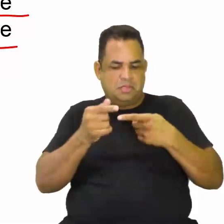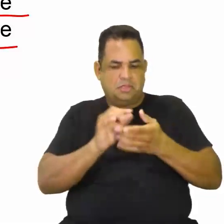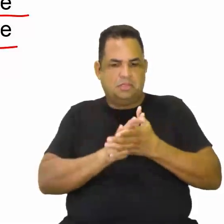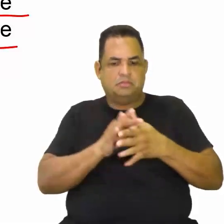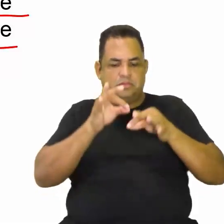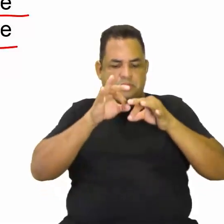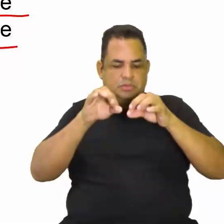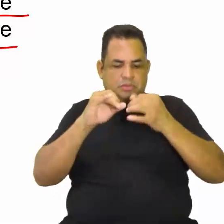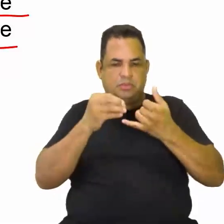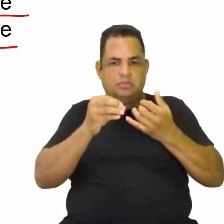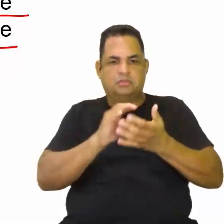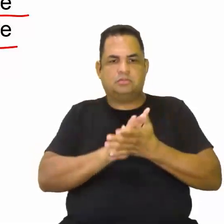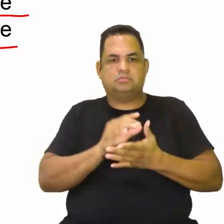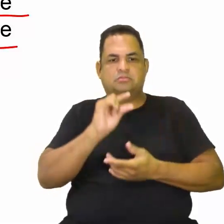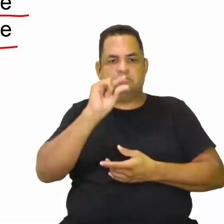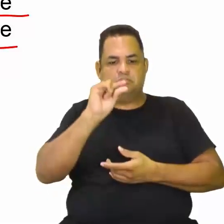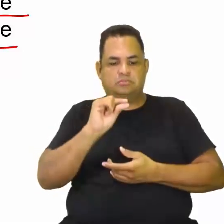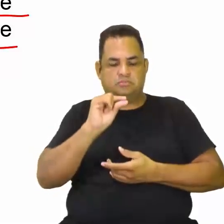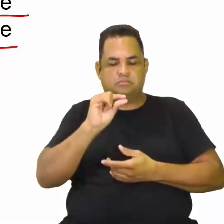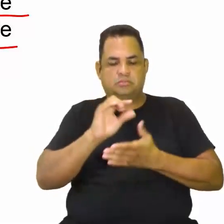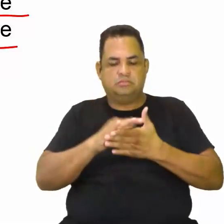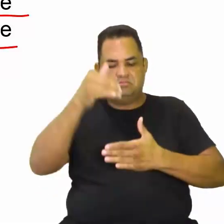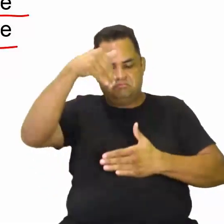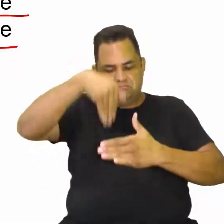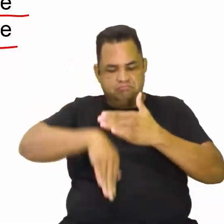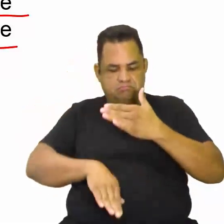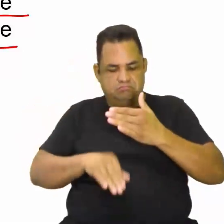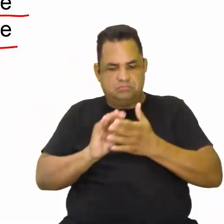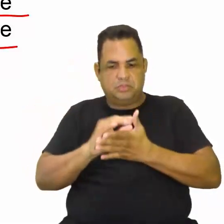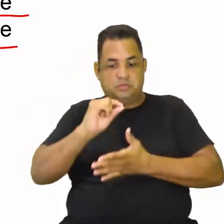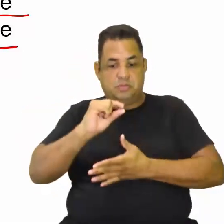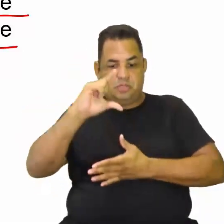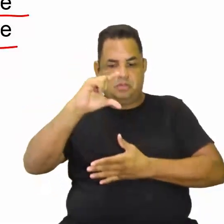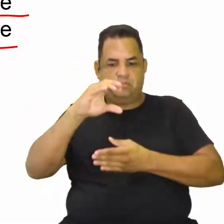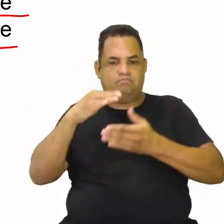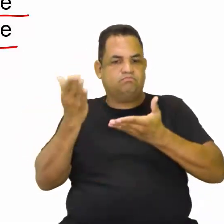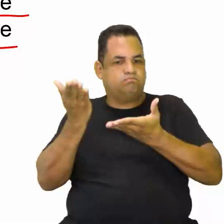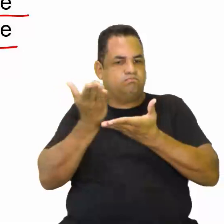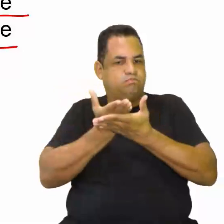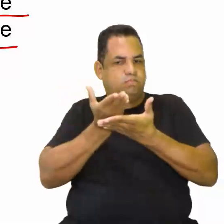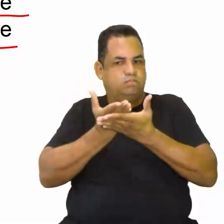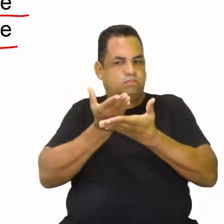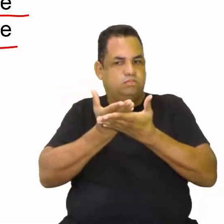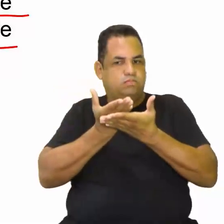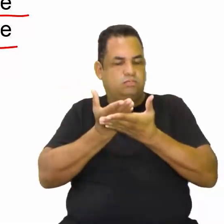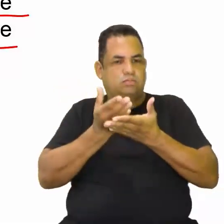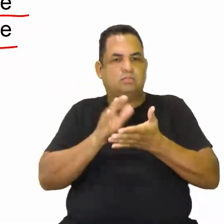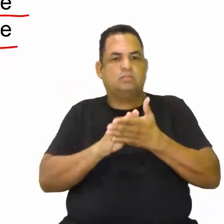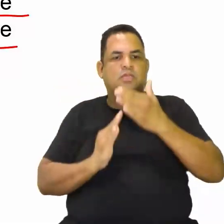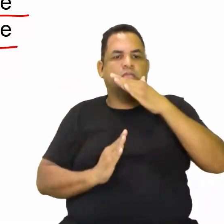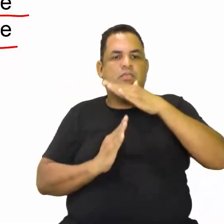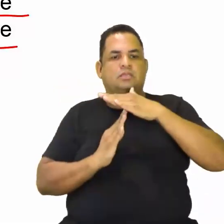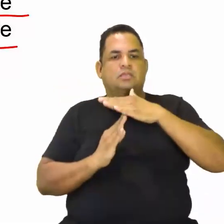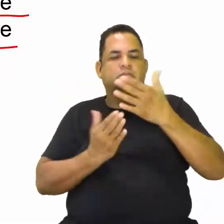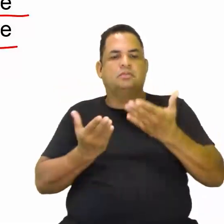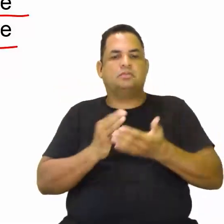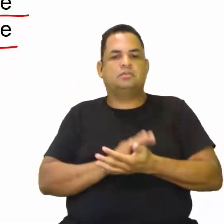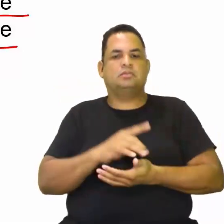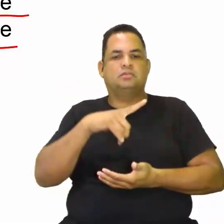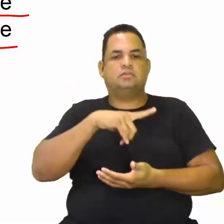grãos. Então, os pequenos passam, os grandes ficam retidos na peneira, que também é sinônimo de